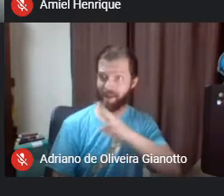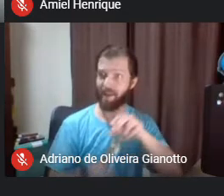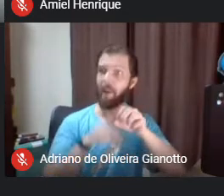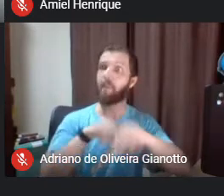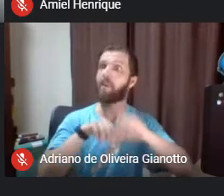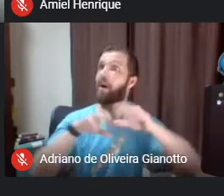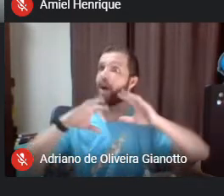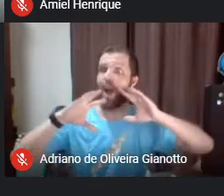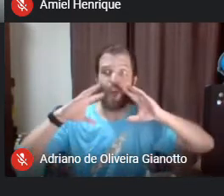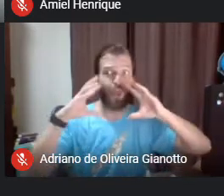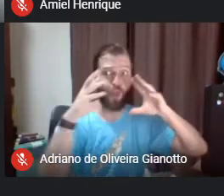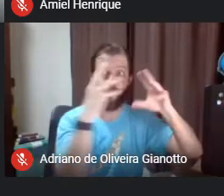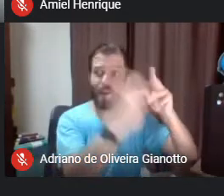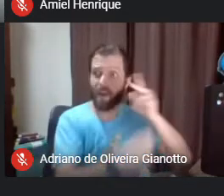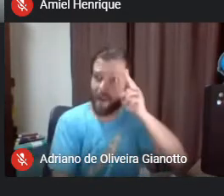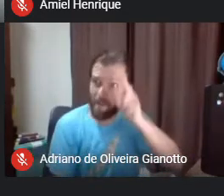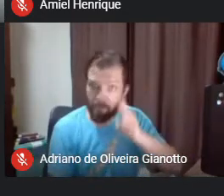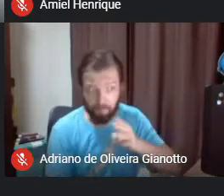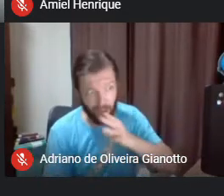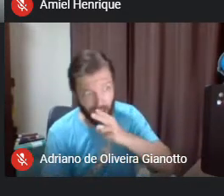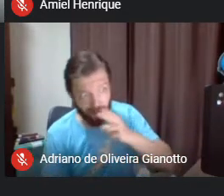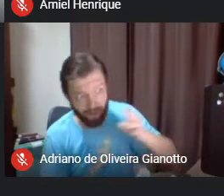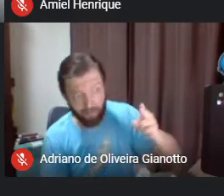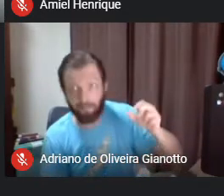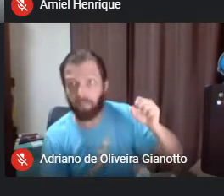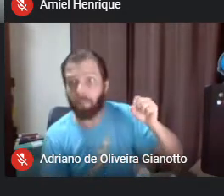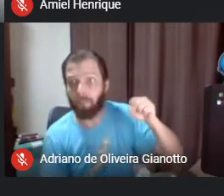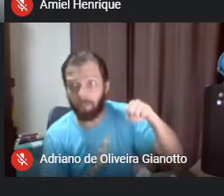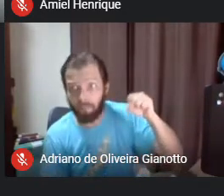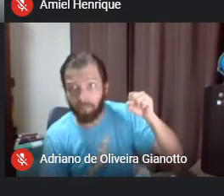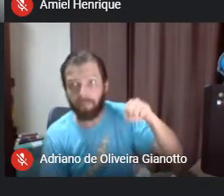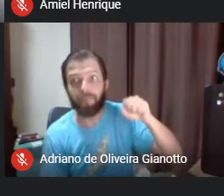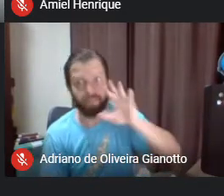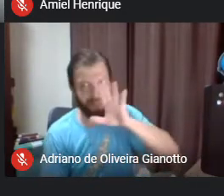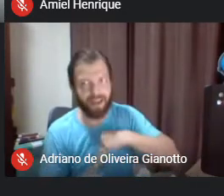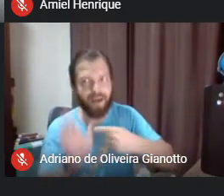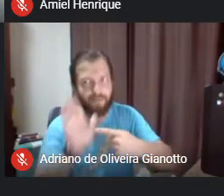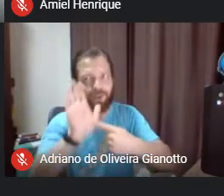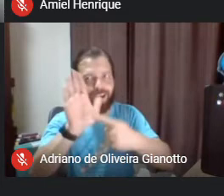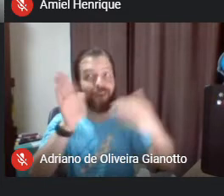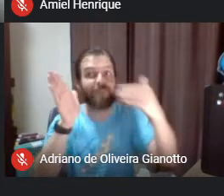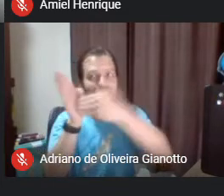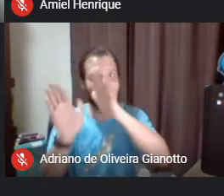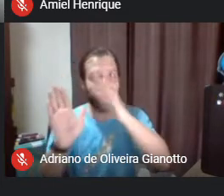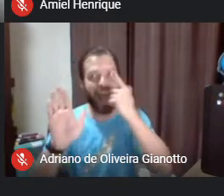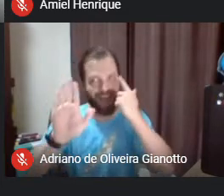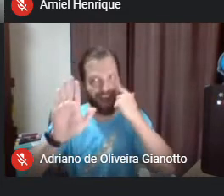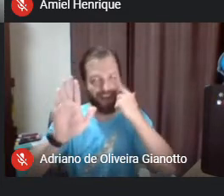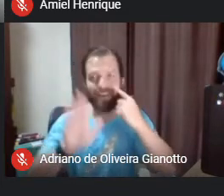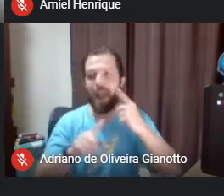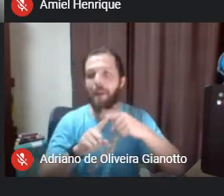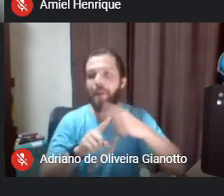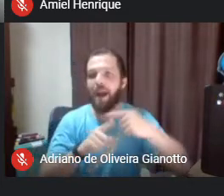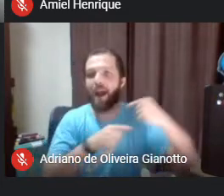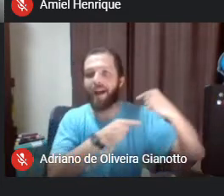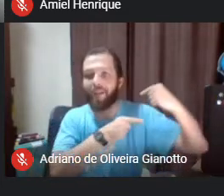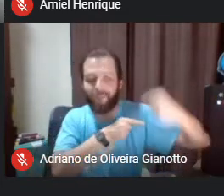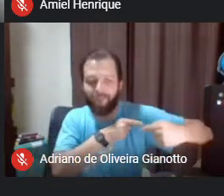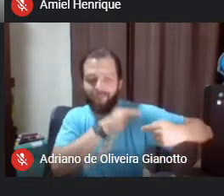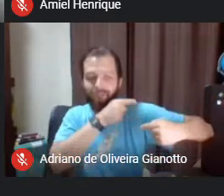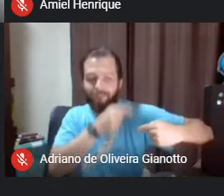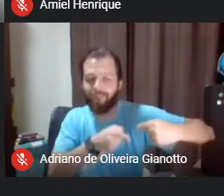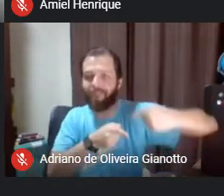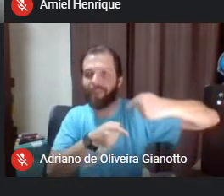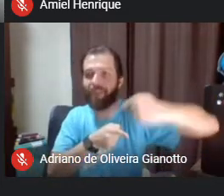sim, sim. O padre, sim. A maioria, todos os padres, sim. Vou mostrar para vocês, lá no finalzinho